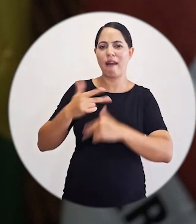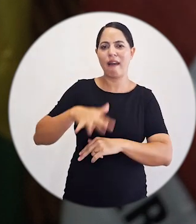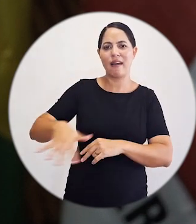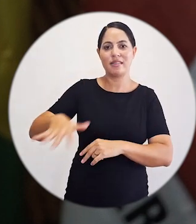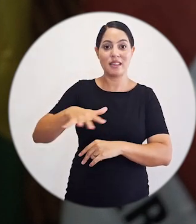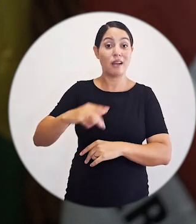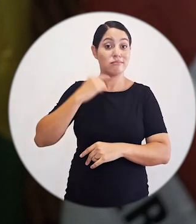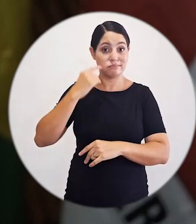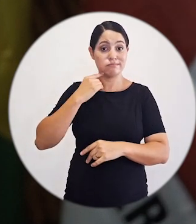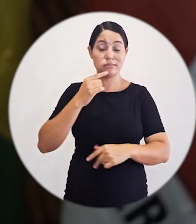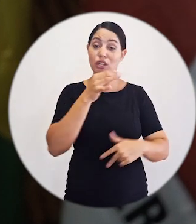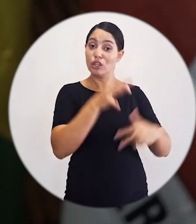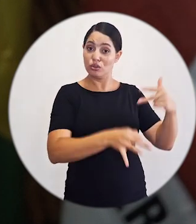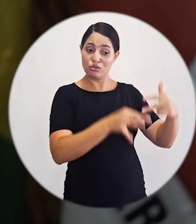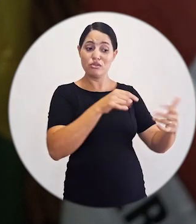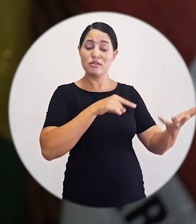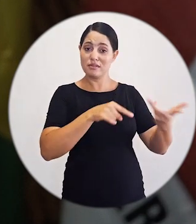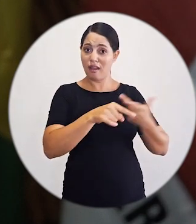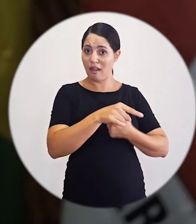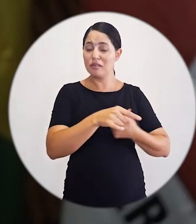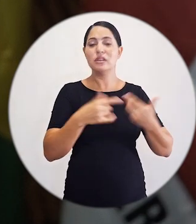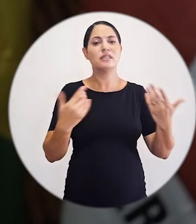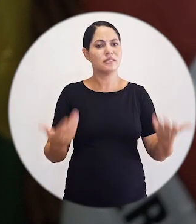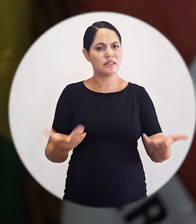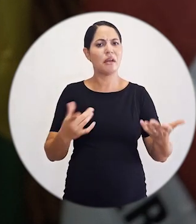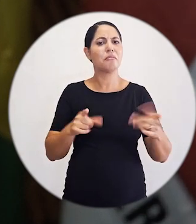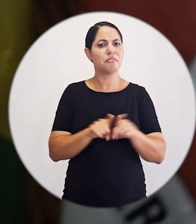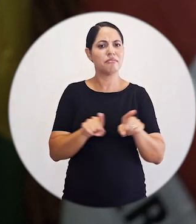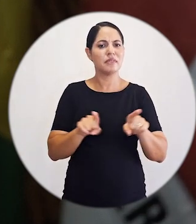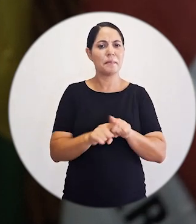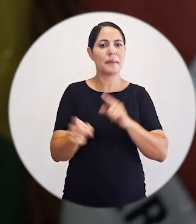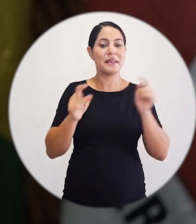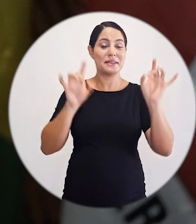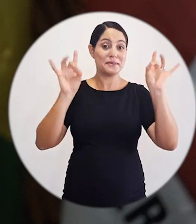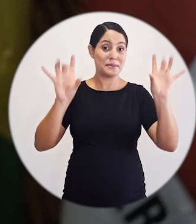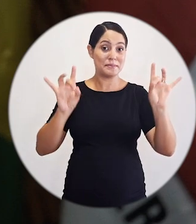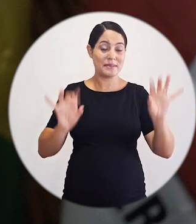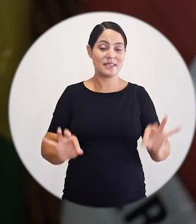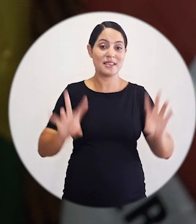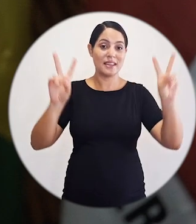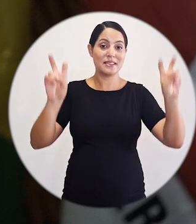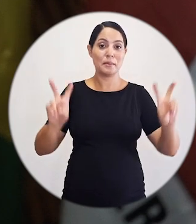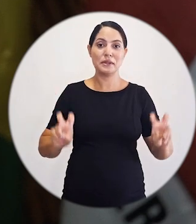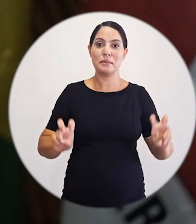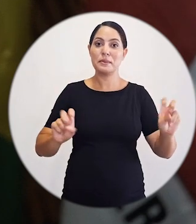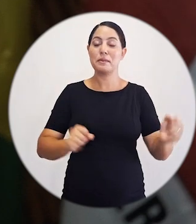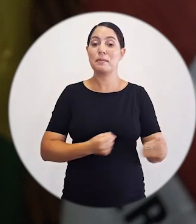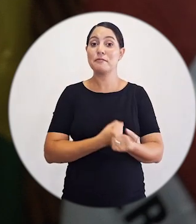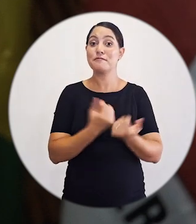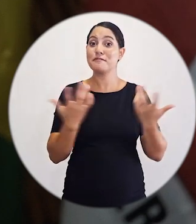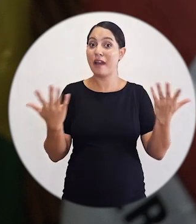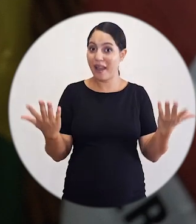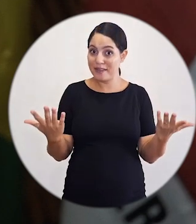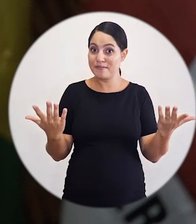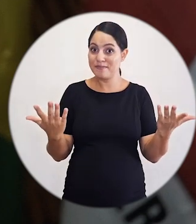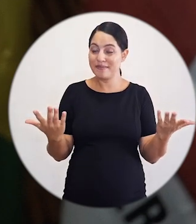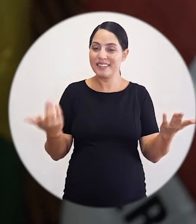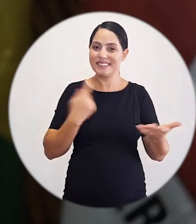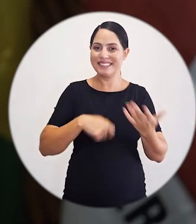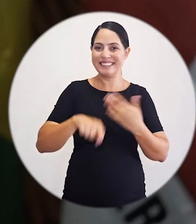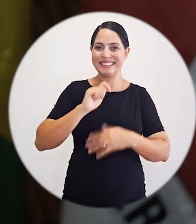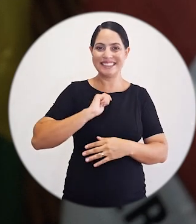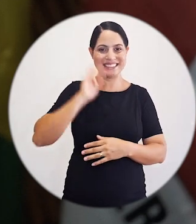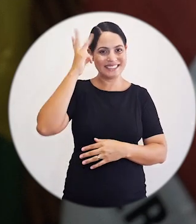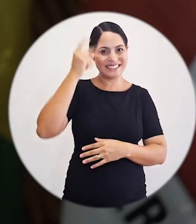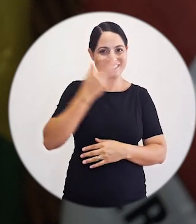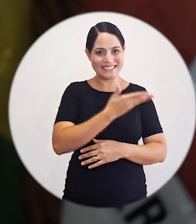por dentro das informações da advocacia e do judiciário, além de acompanhar entrevistas especiais, matérias exclusivas e muito mais.